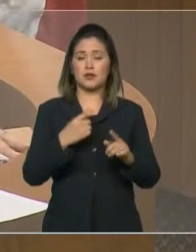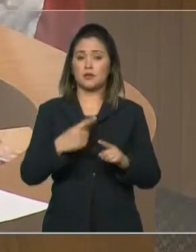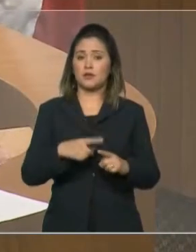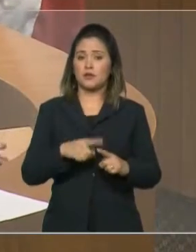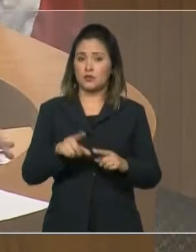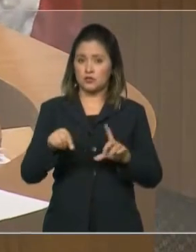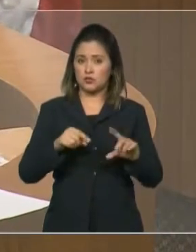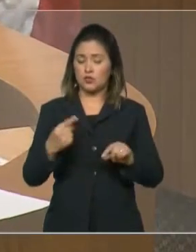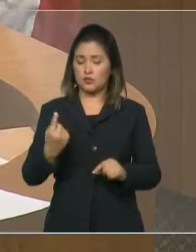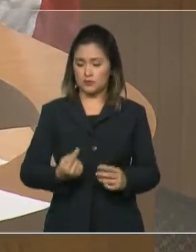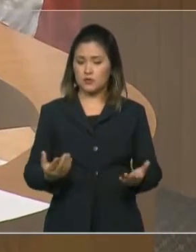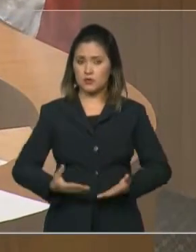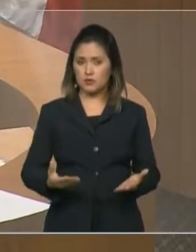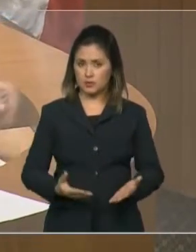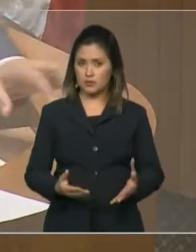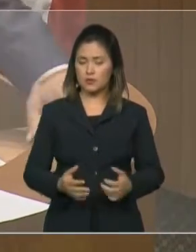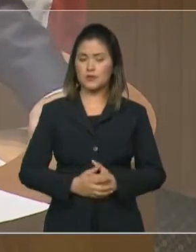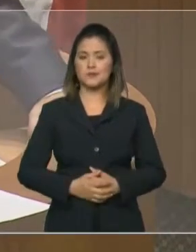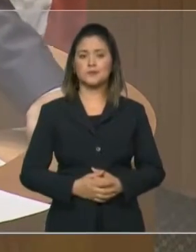do governo.